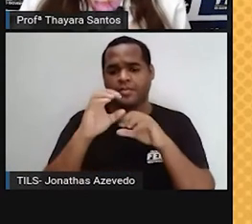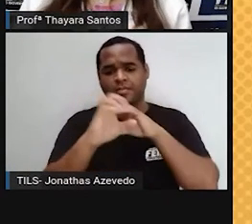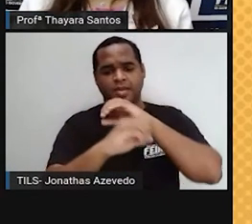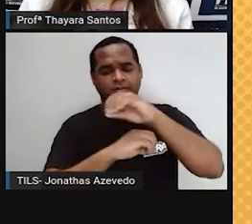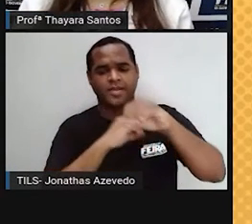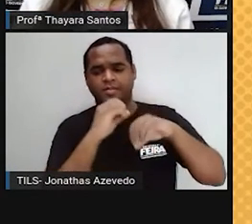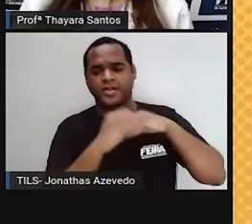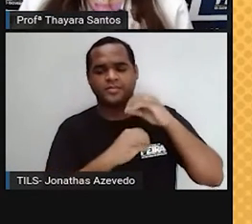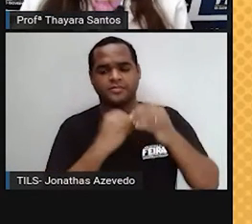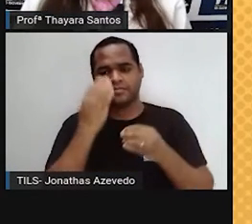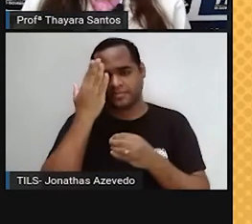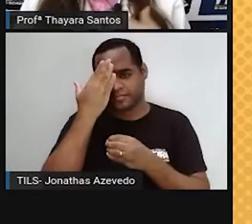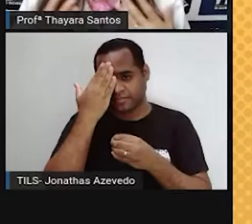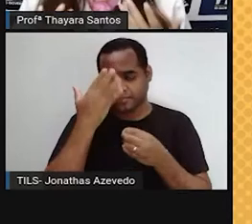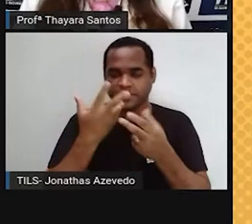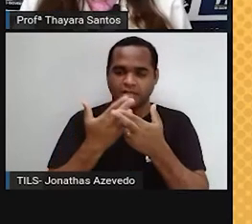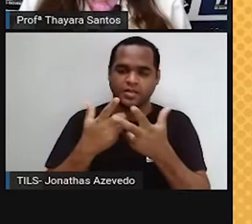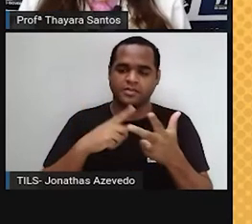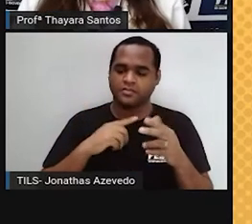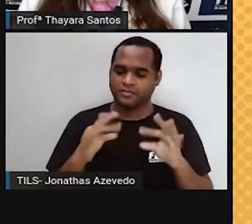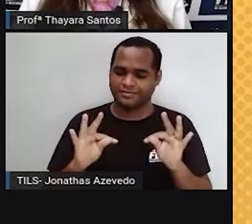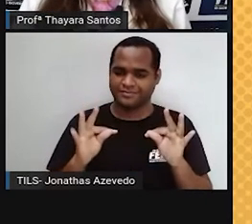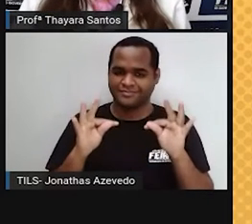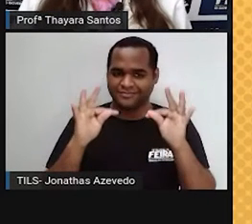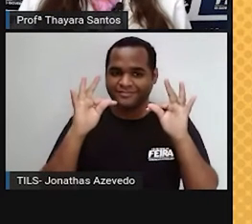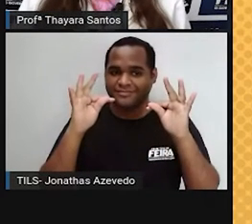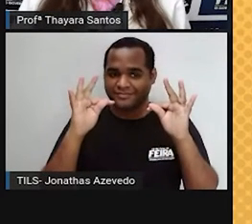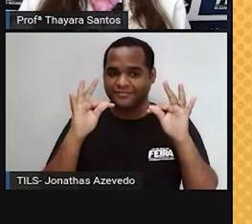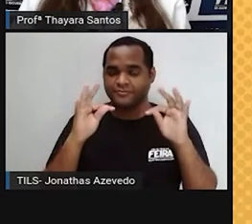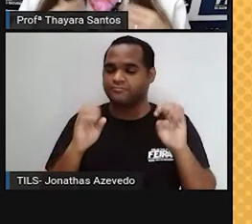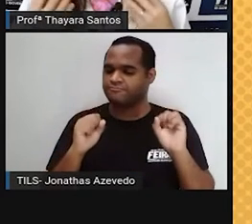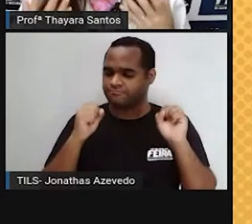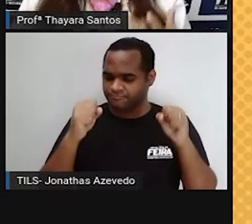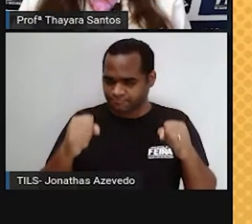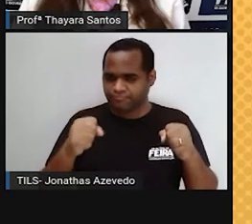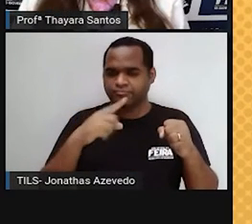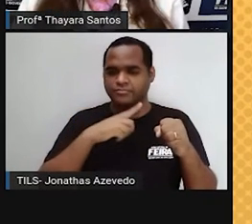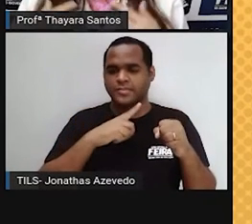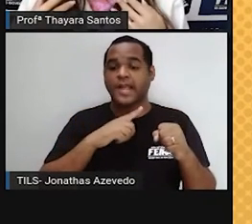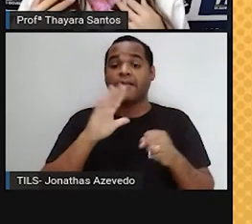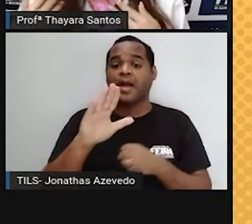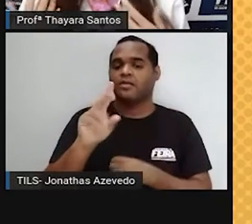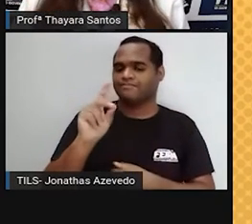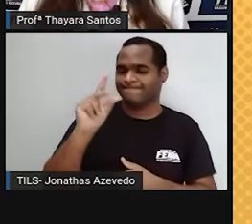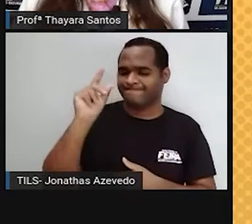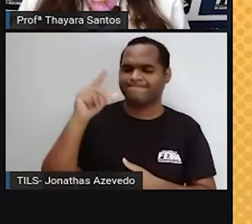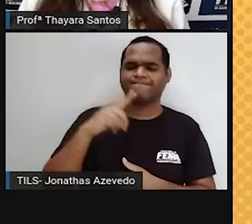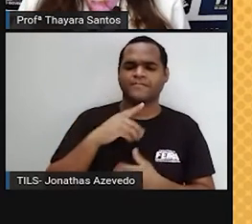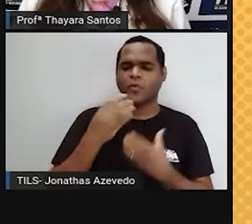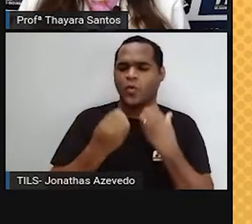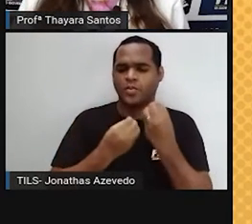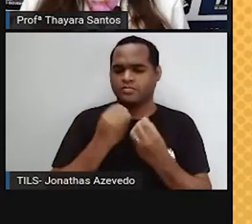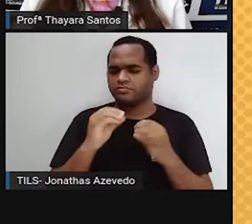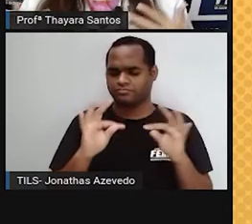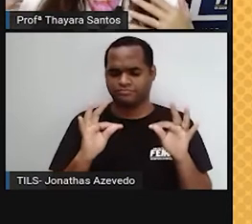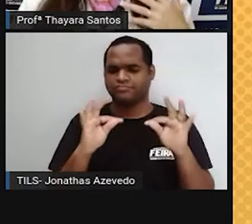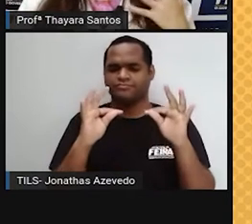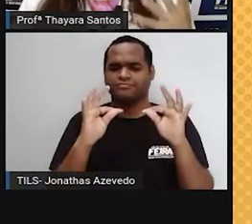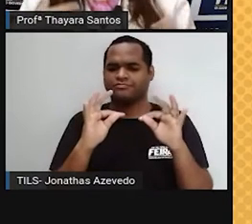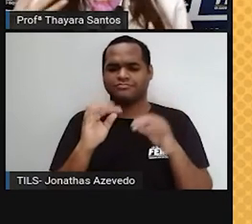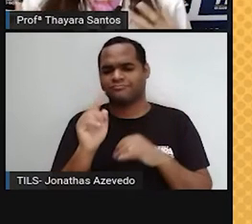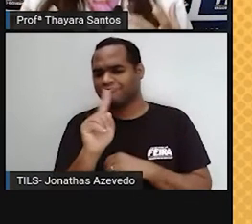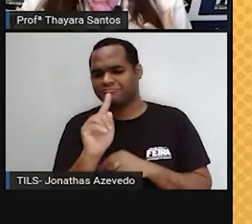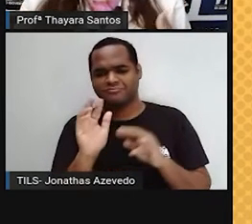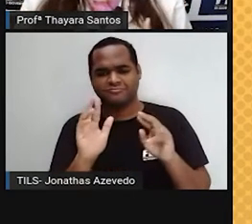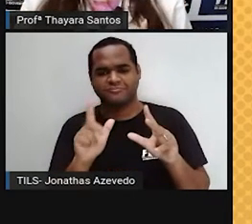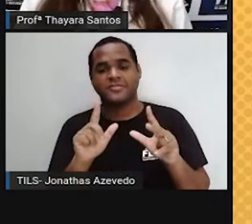sabe mais sobre o universo à medida que a tecnologia avança. E antigamente, quando a gente não tinha tanta tecnologia assim, os países eles